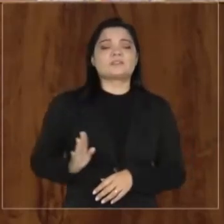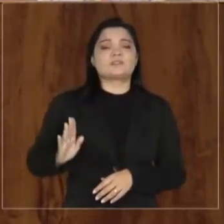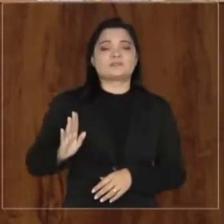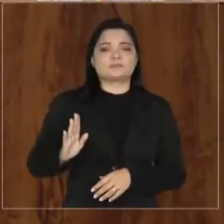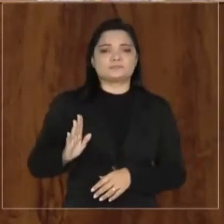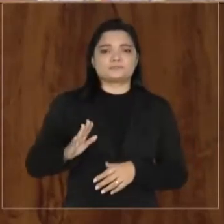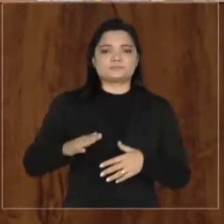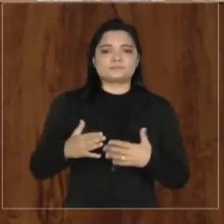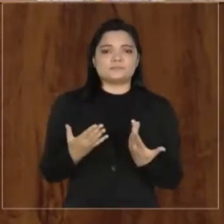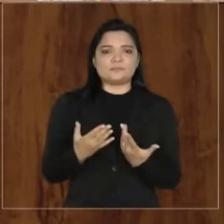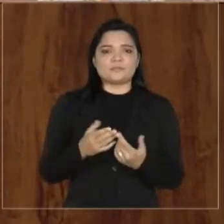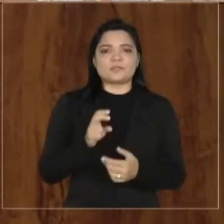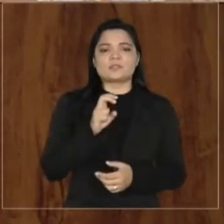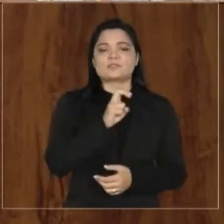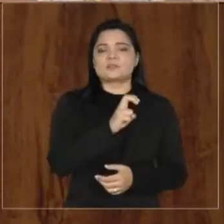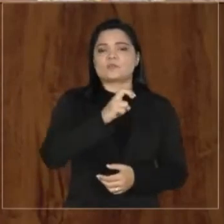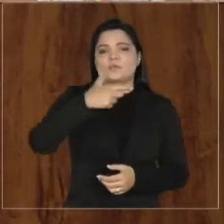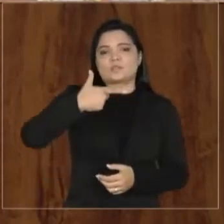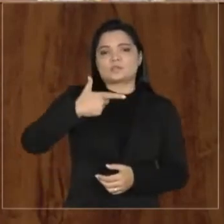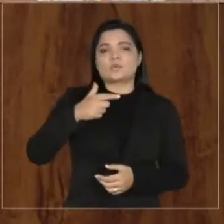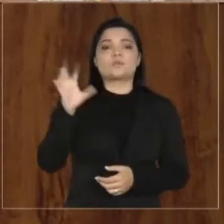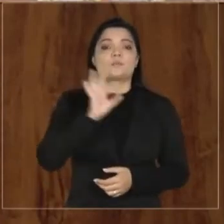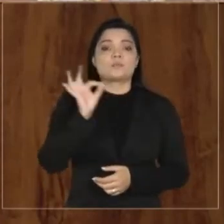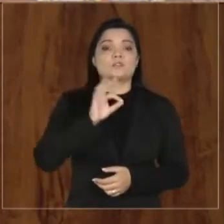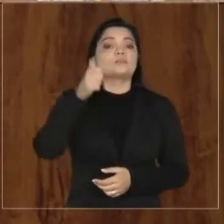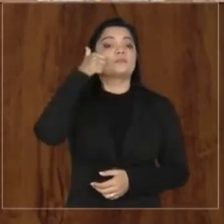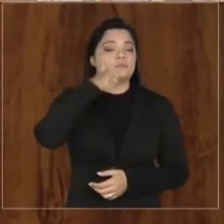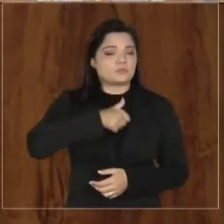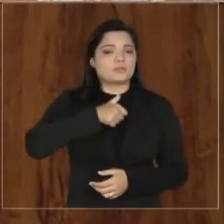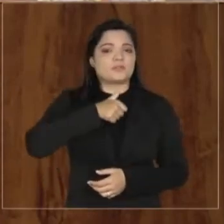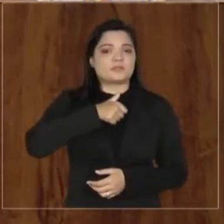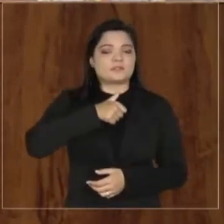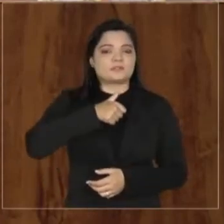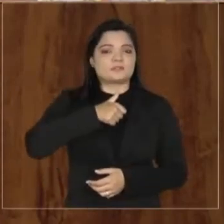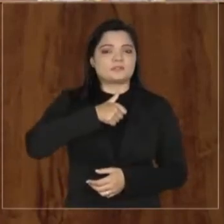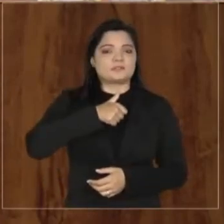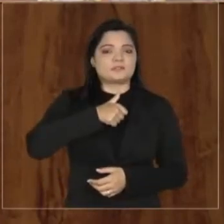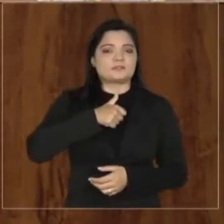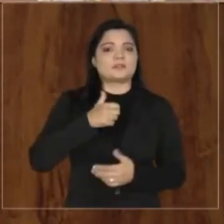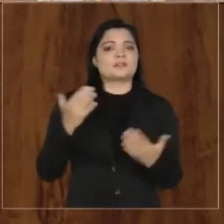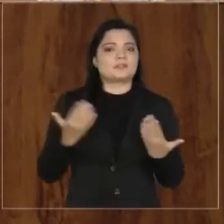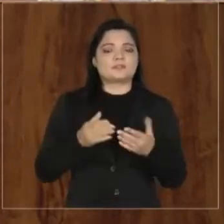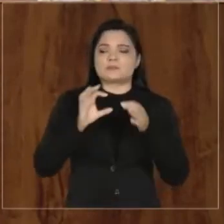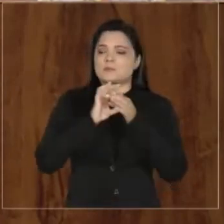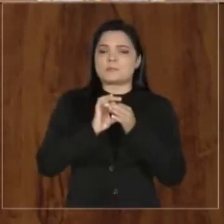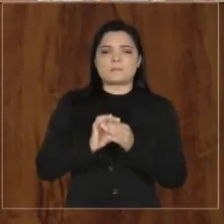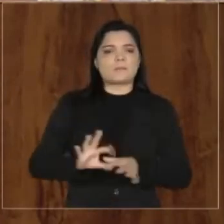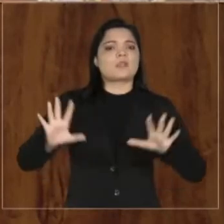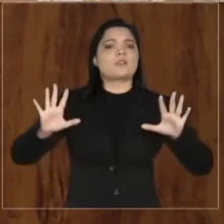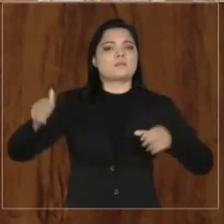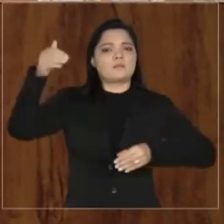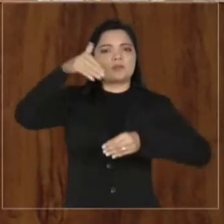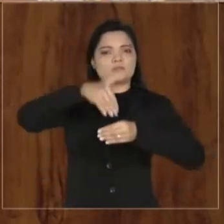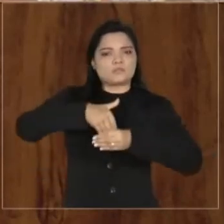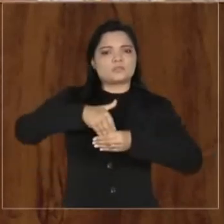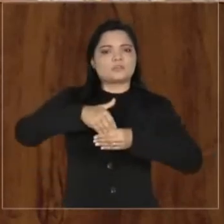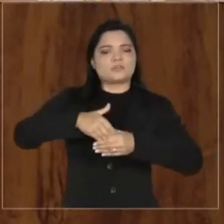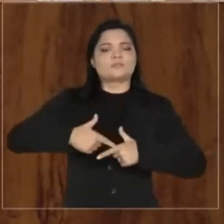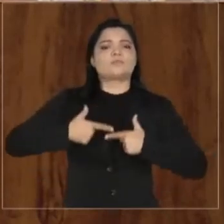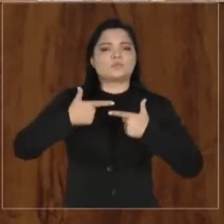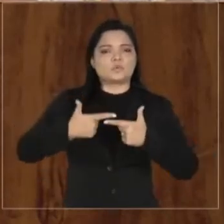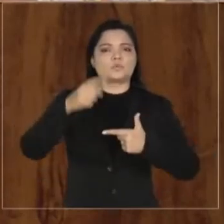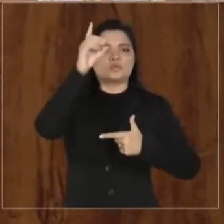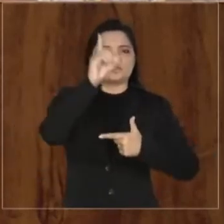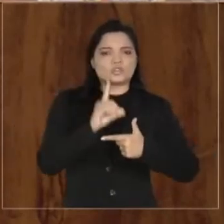brasileiros, 52% sendo de mulheres, que estão habilitados para votar, exercerão